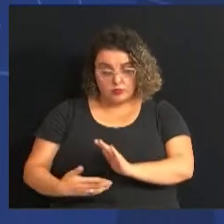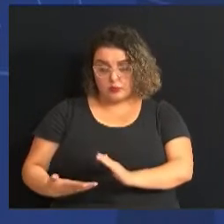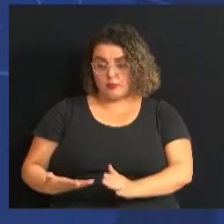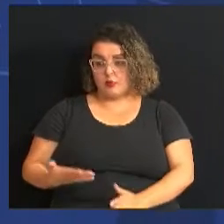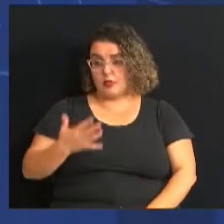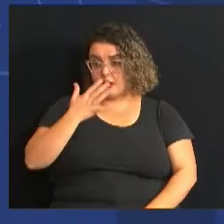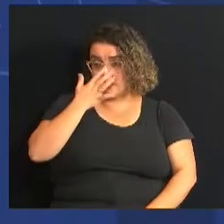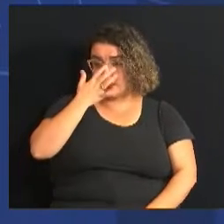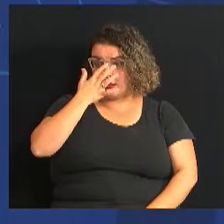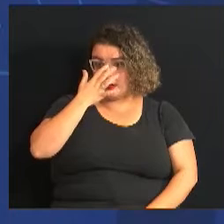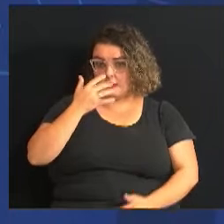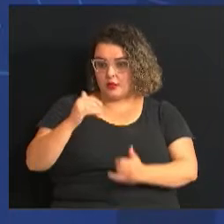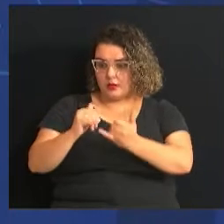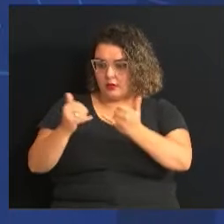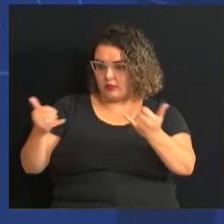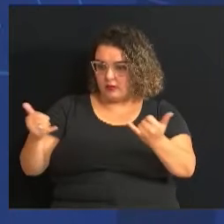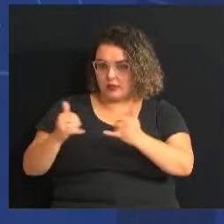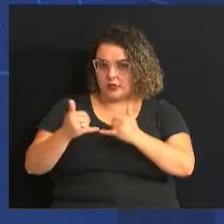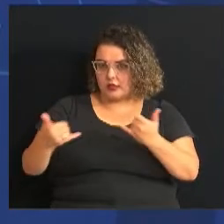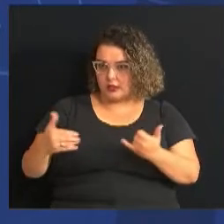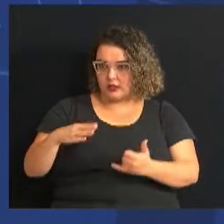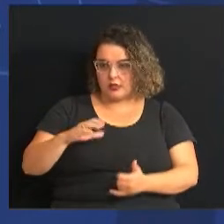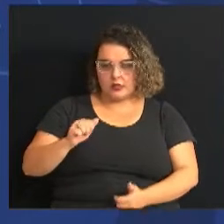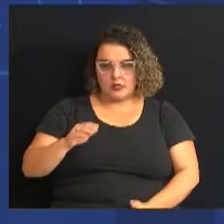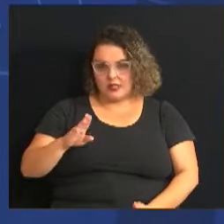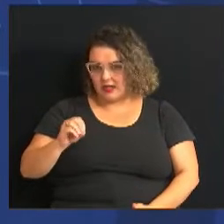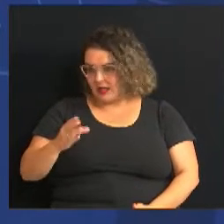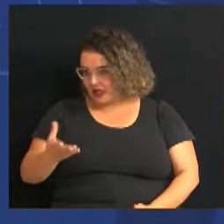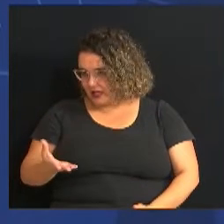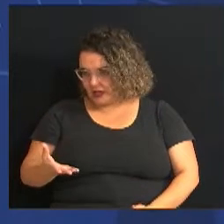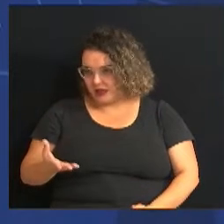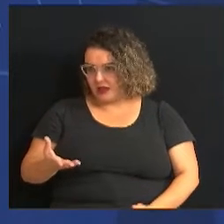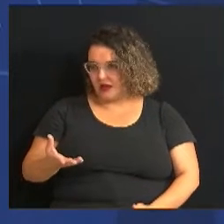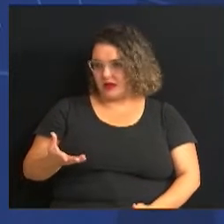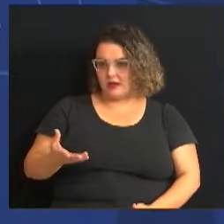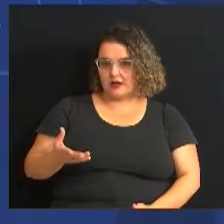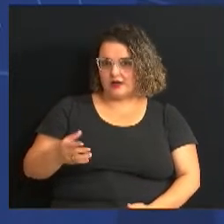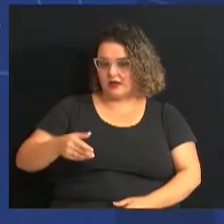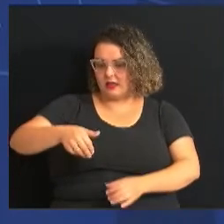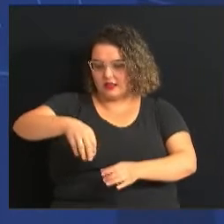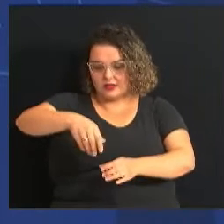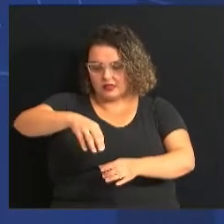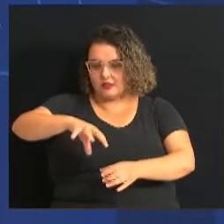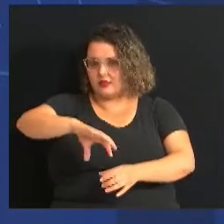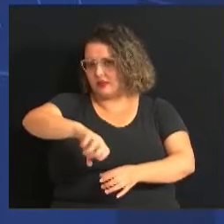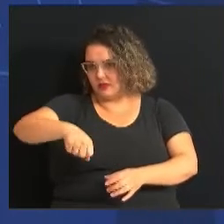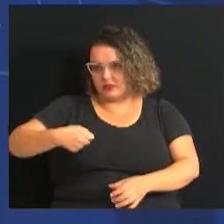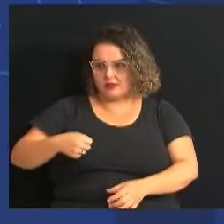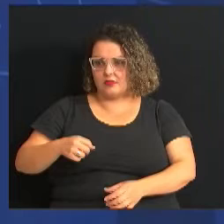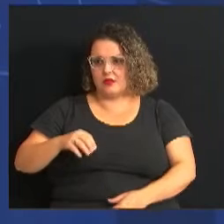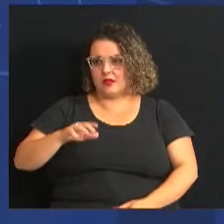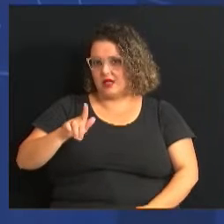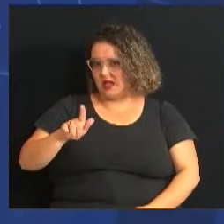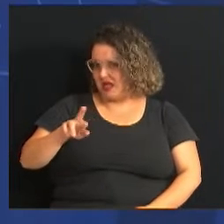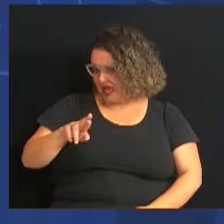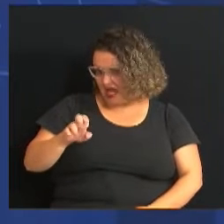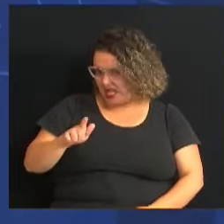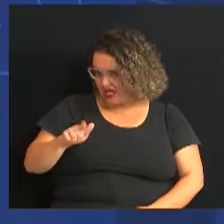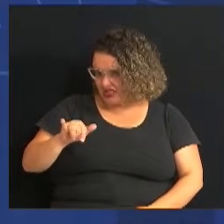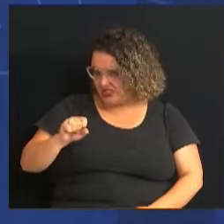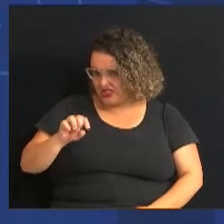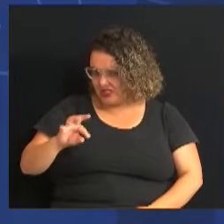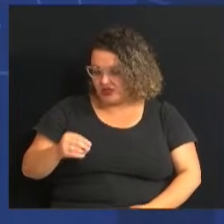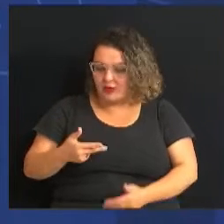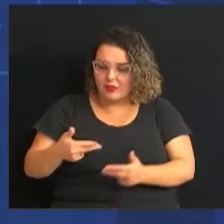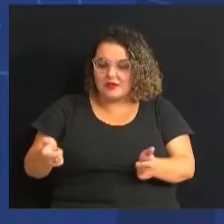Principalmente a fiação, o cabo, a questão da torneira também, registro. São coisas assim